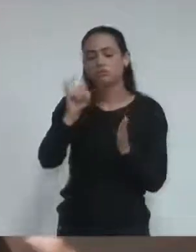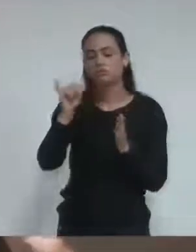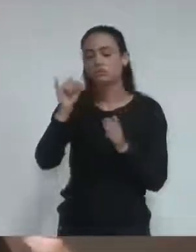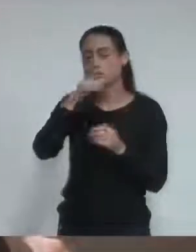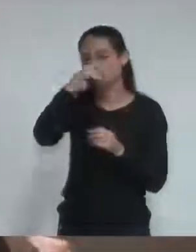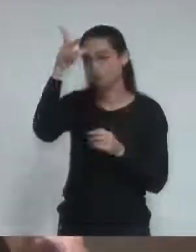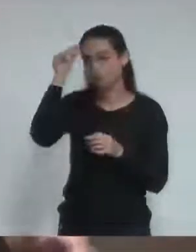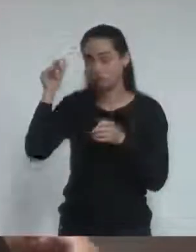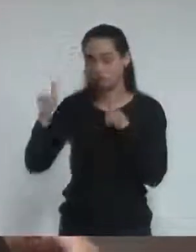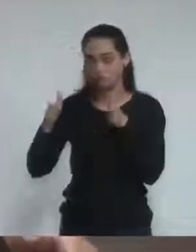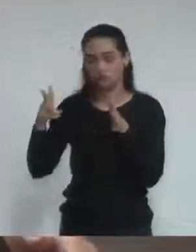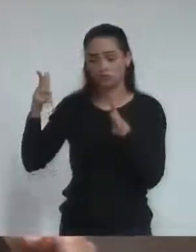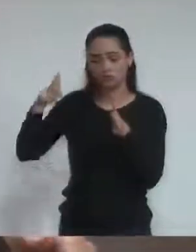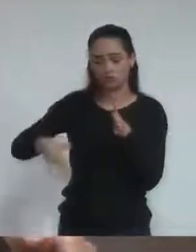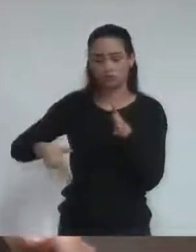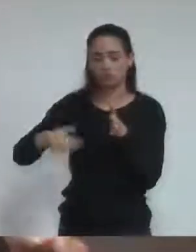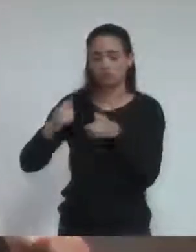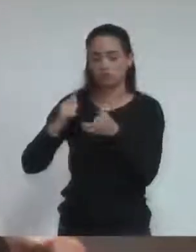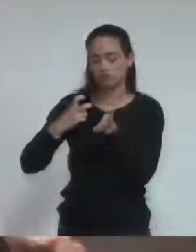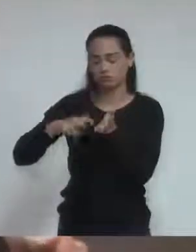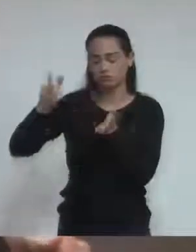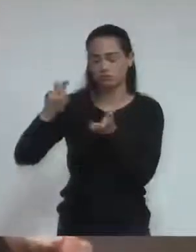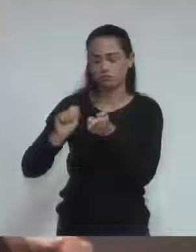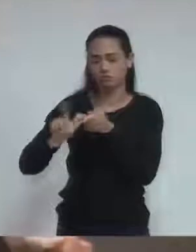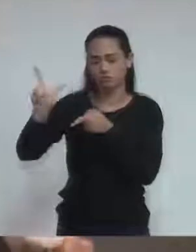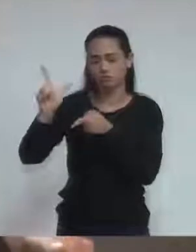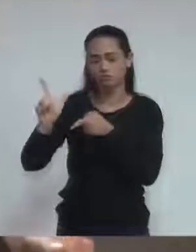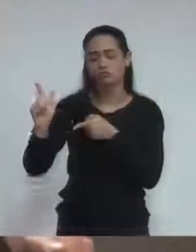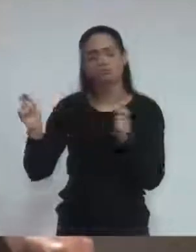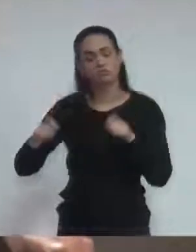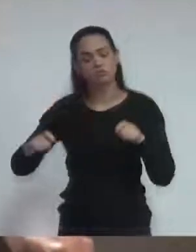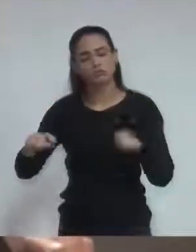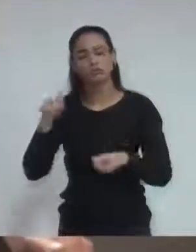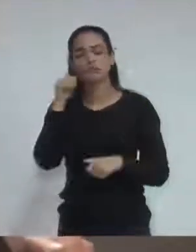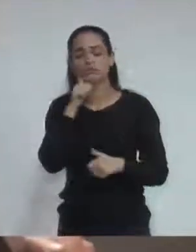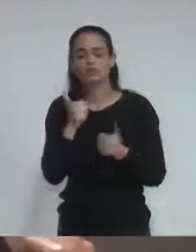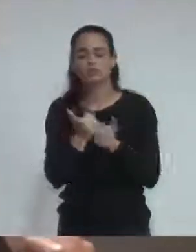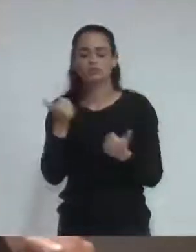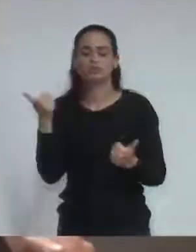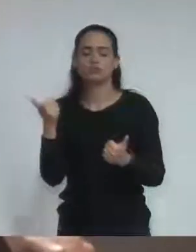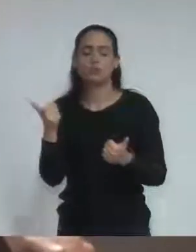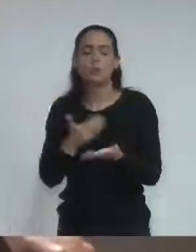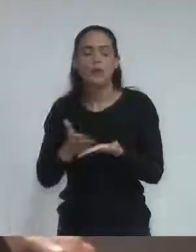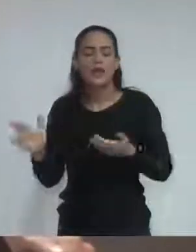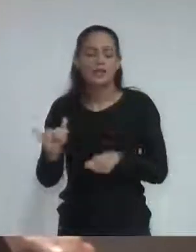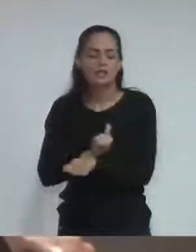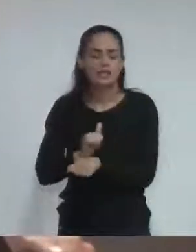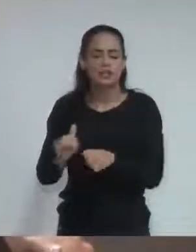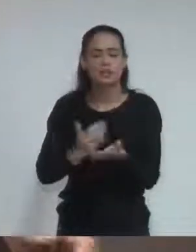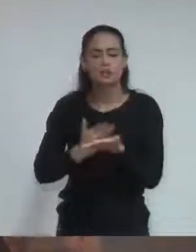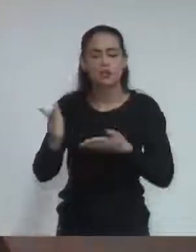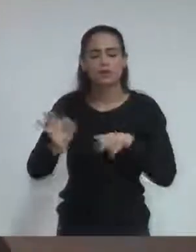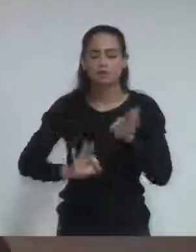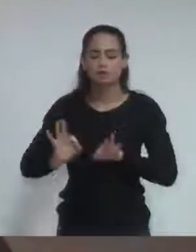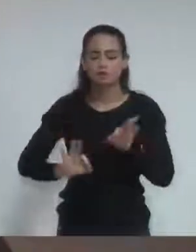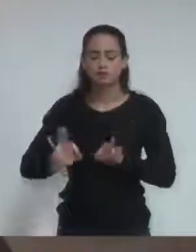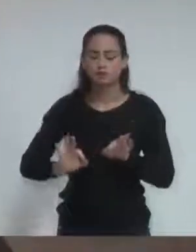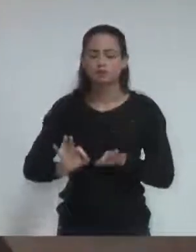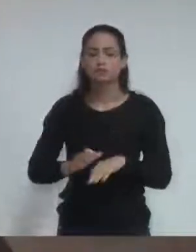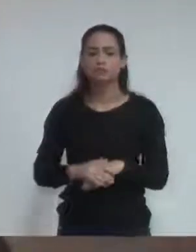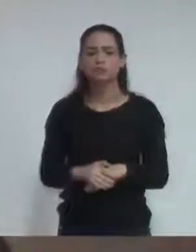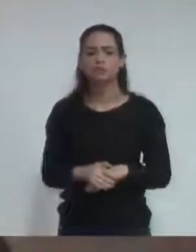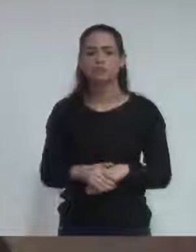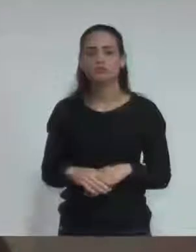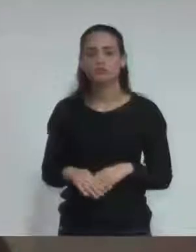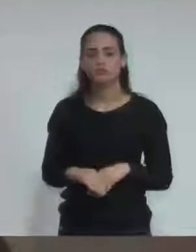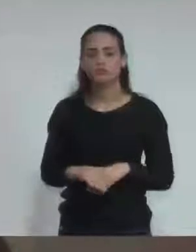e montar o seu governo e negociar. Fazer isso antes, como eu disse, ela disse que isso não ocorre. Então, eu espero que isso sejam